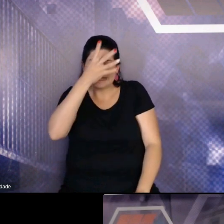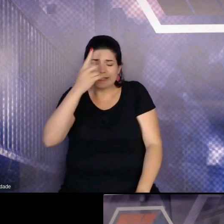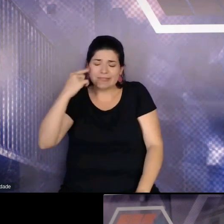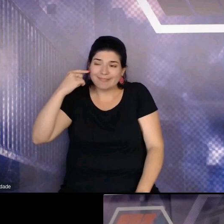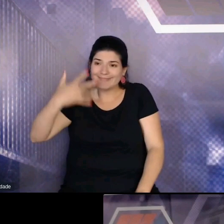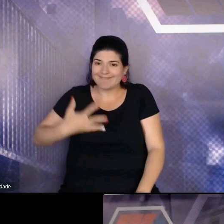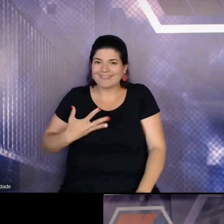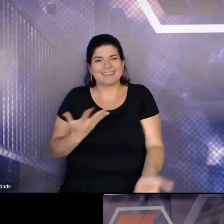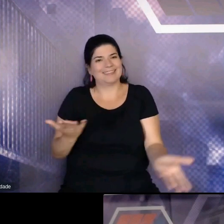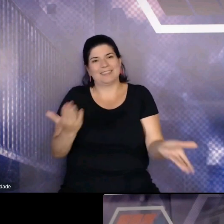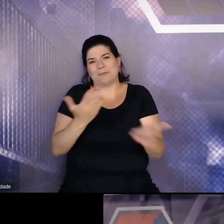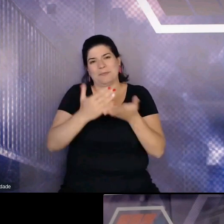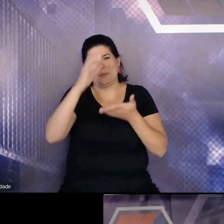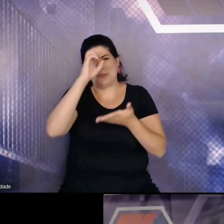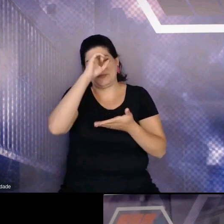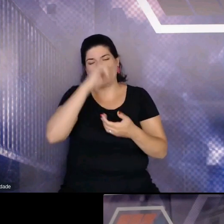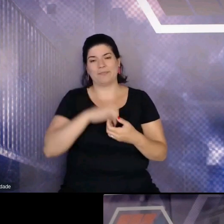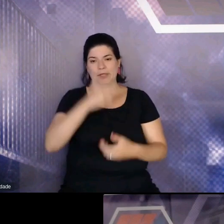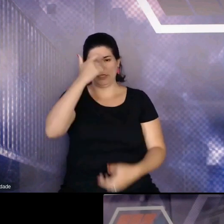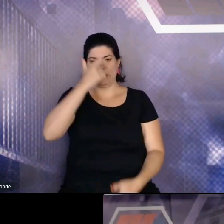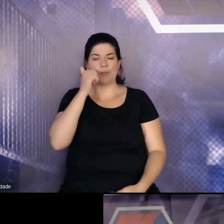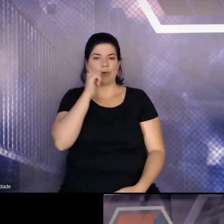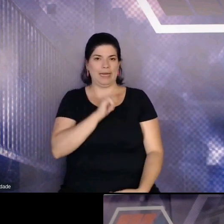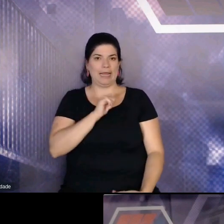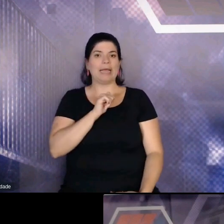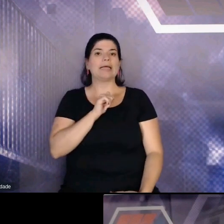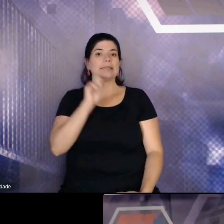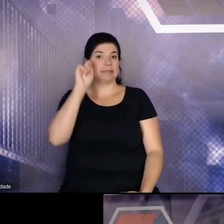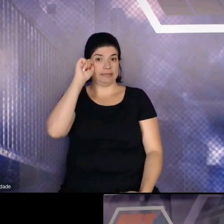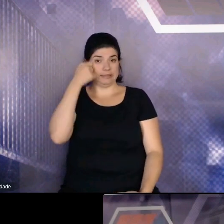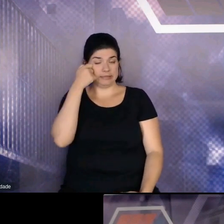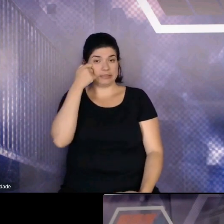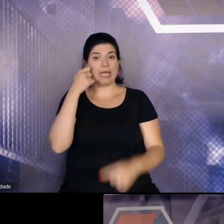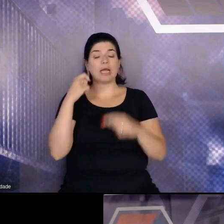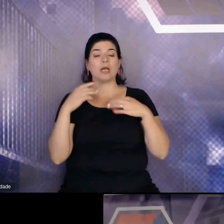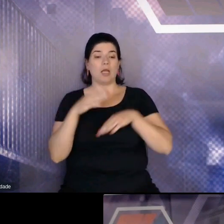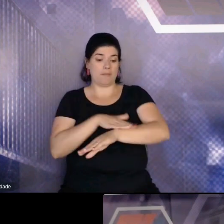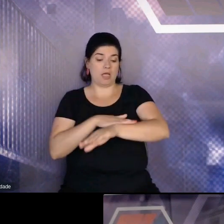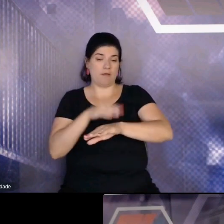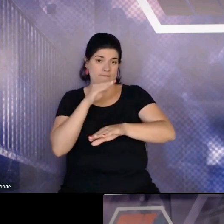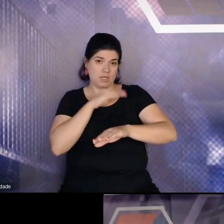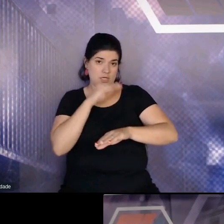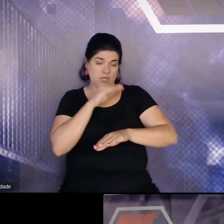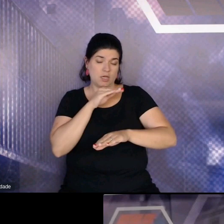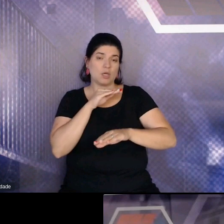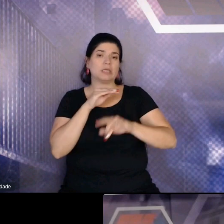principiante. Eu sou uma mulher negra, de cabelos de pele clara, de